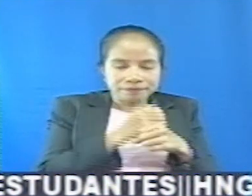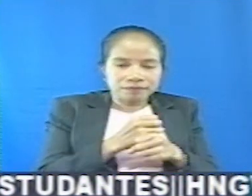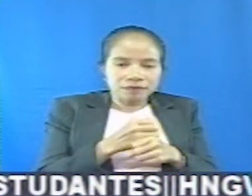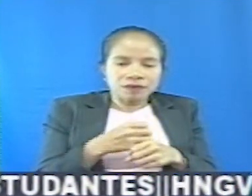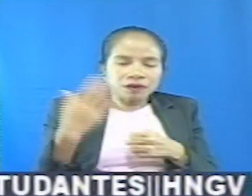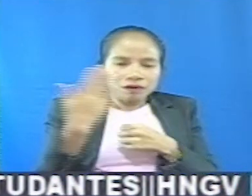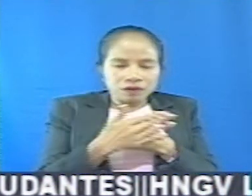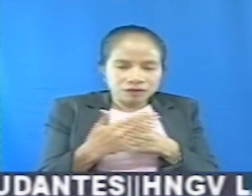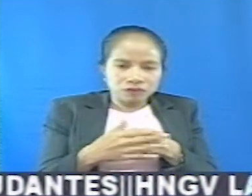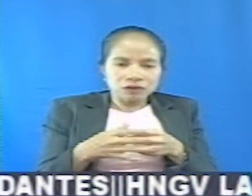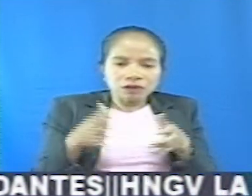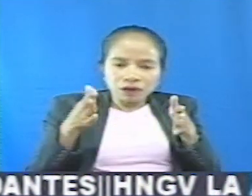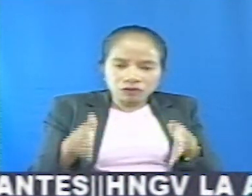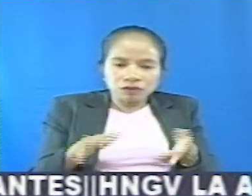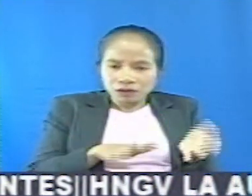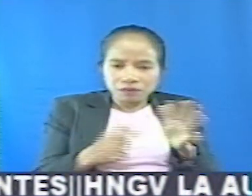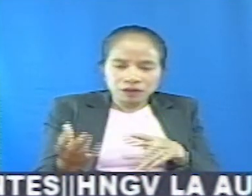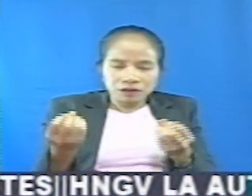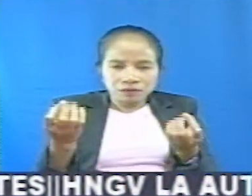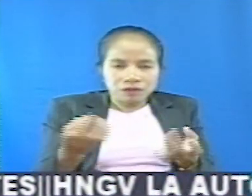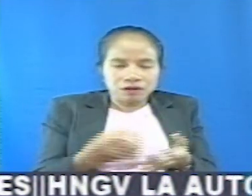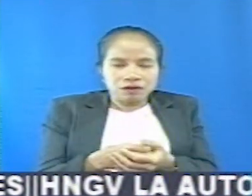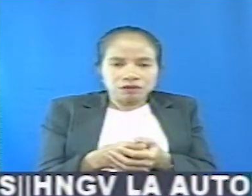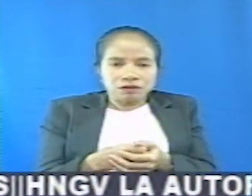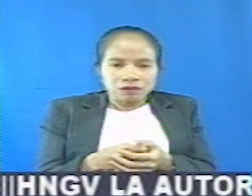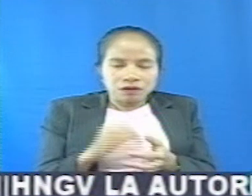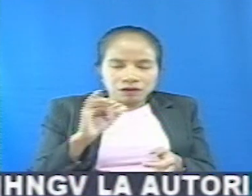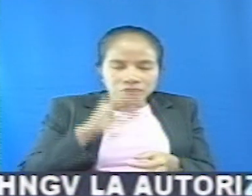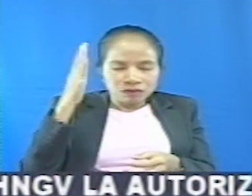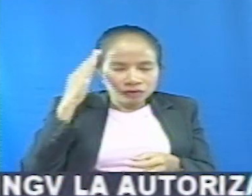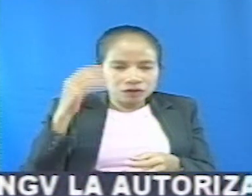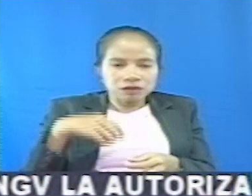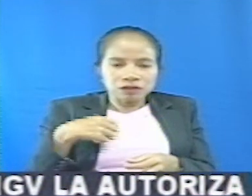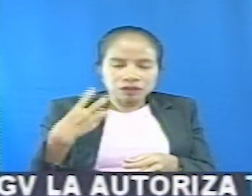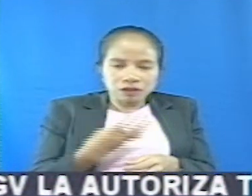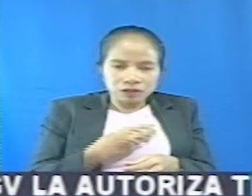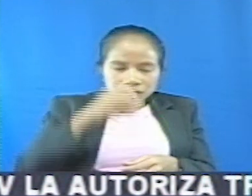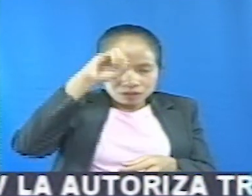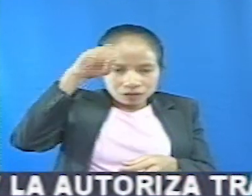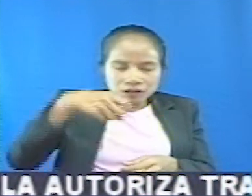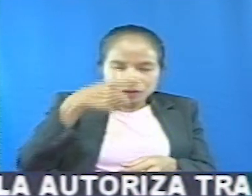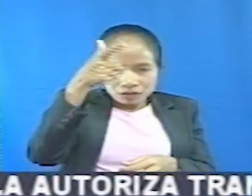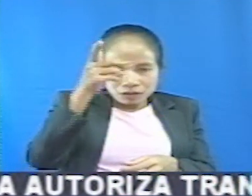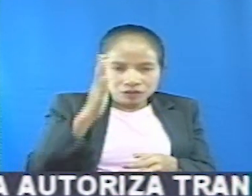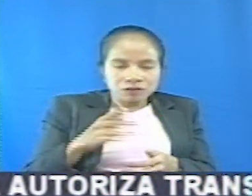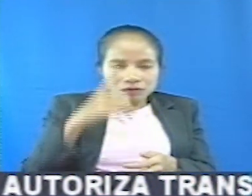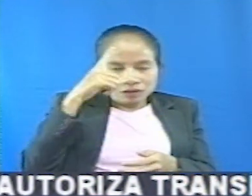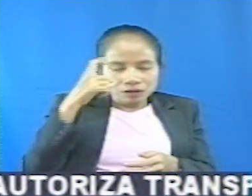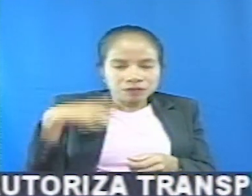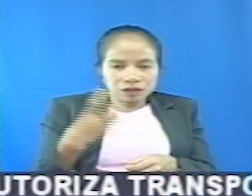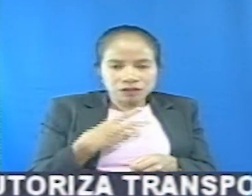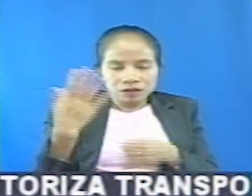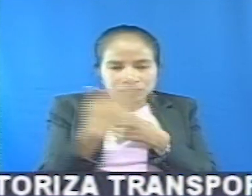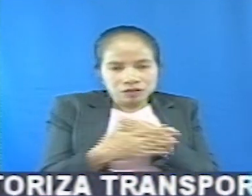a coisa mata logo com. Leve a onde nem tinha bem. Graças a Deus, tinha nasceu,